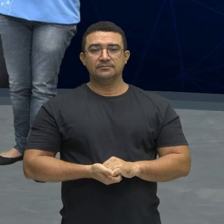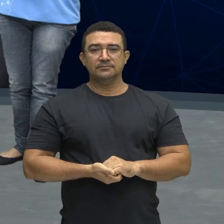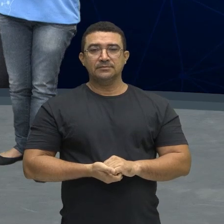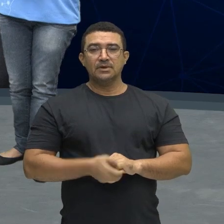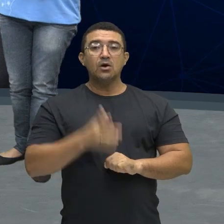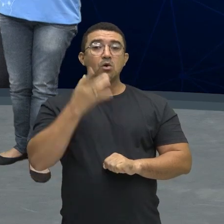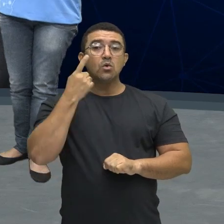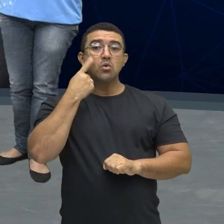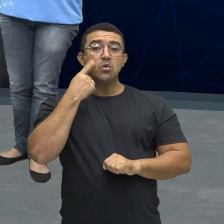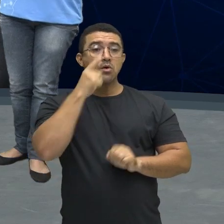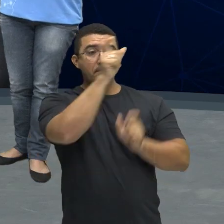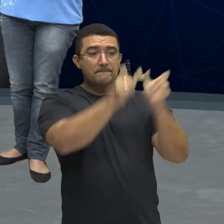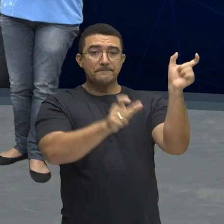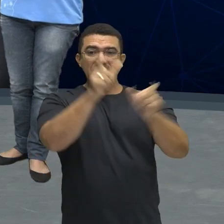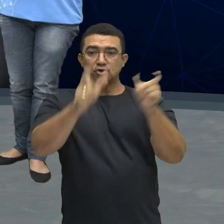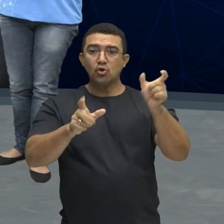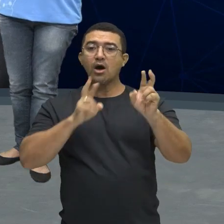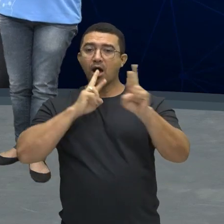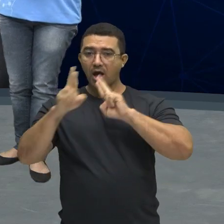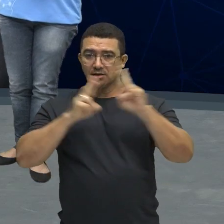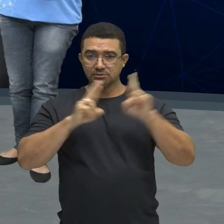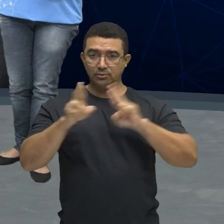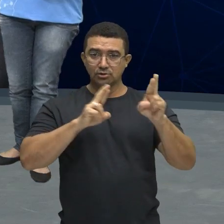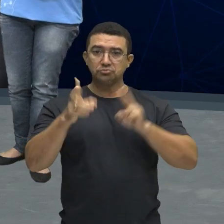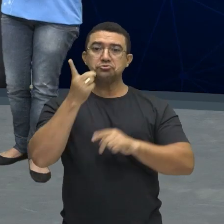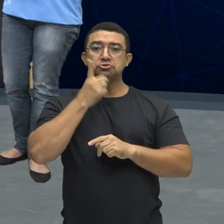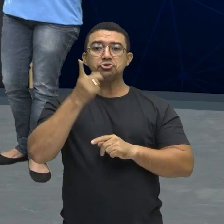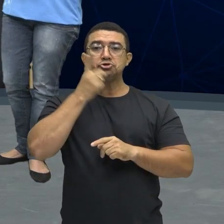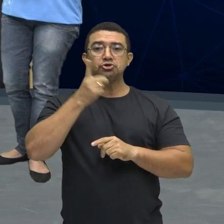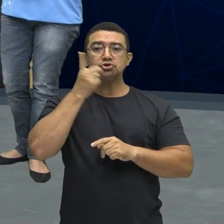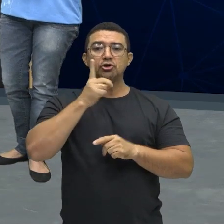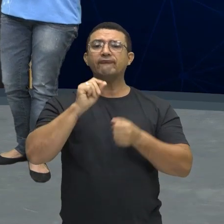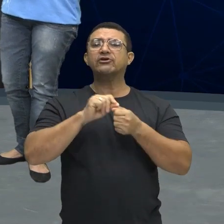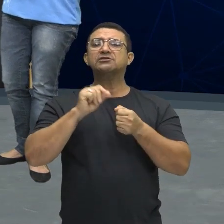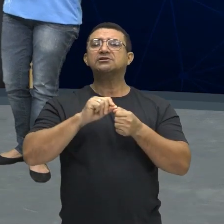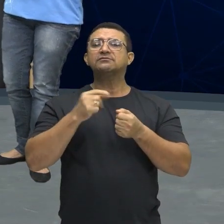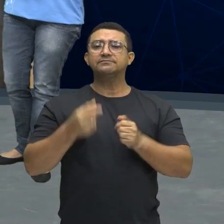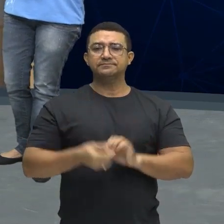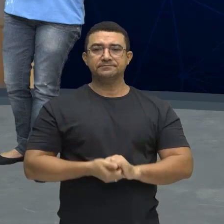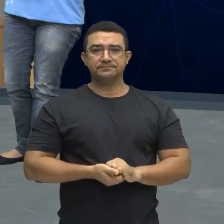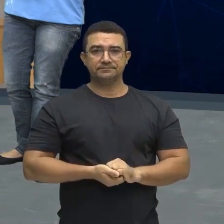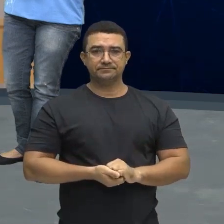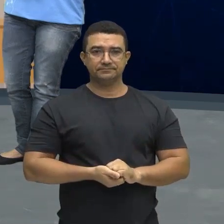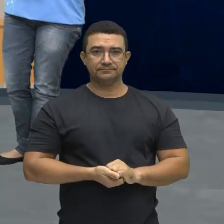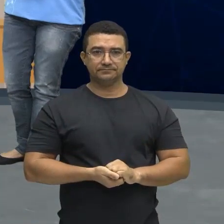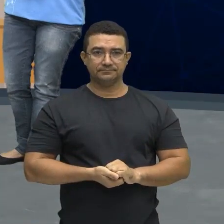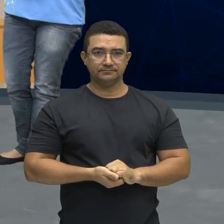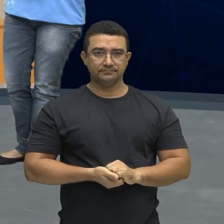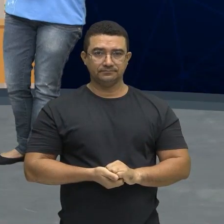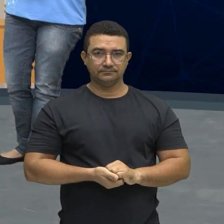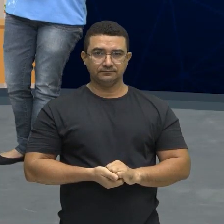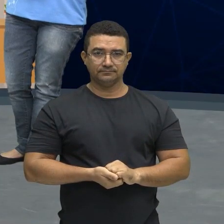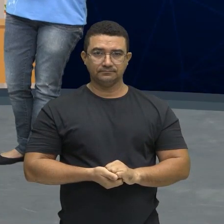respondendo a essa pergunta. O que eles fazem todos os dias? Vamos dar uma olhada comigo.